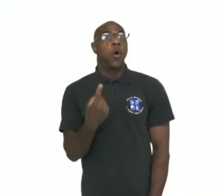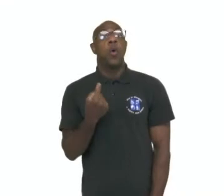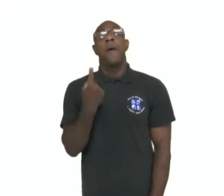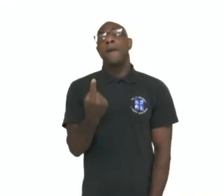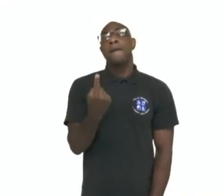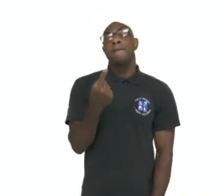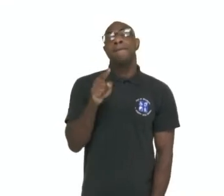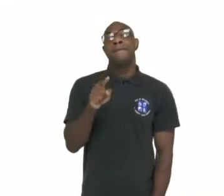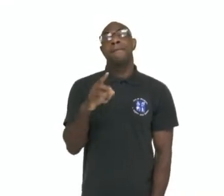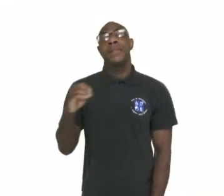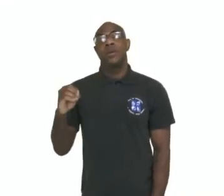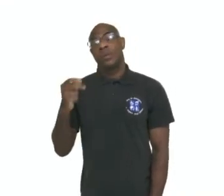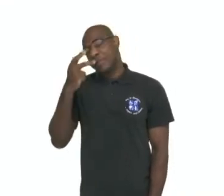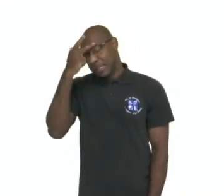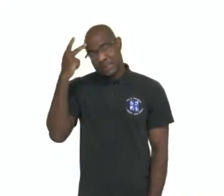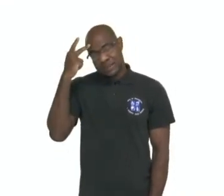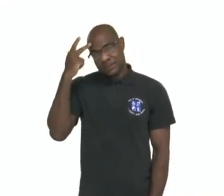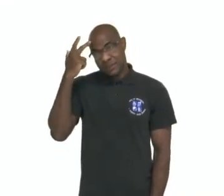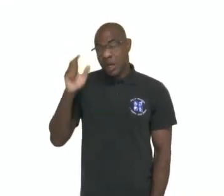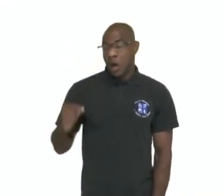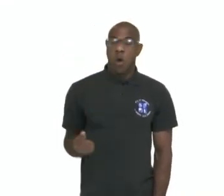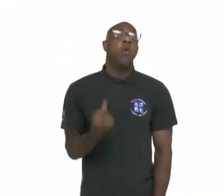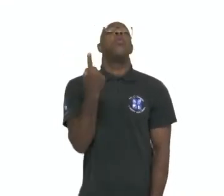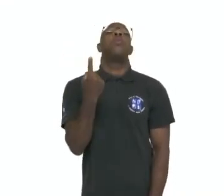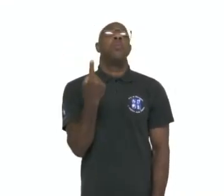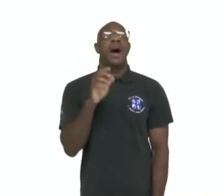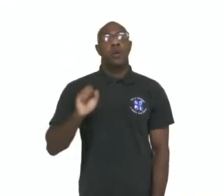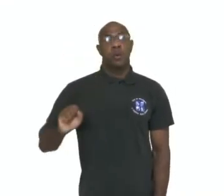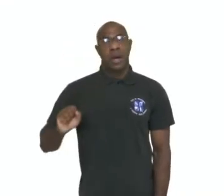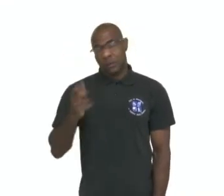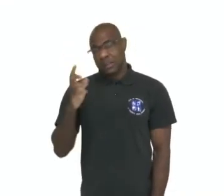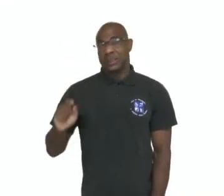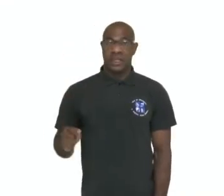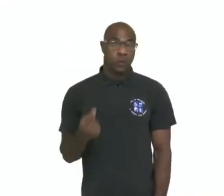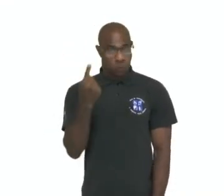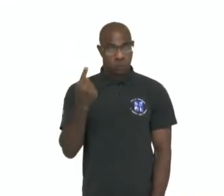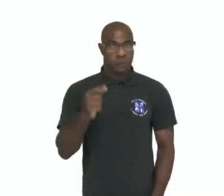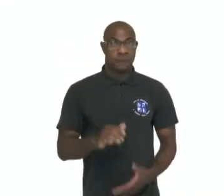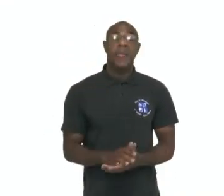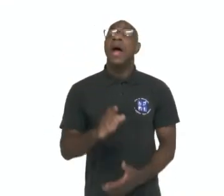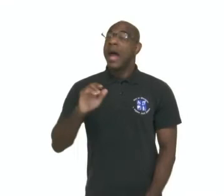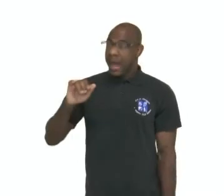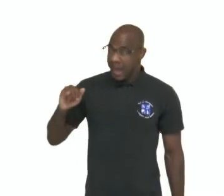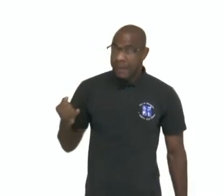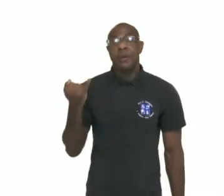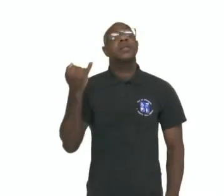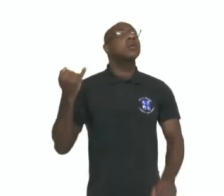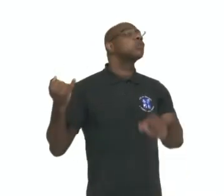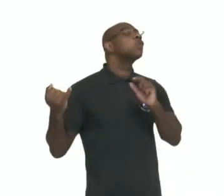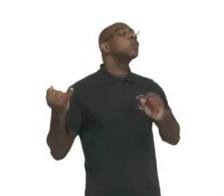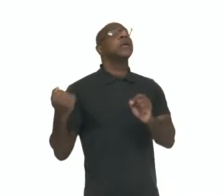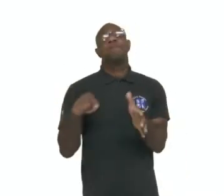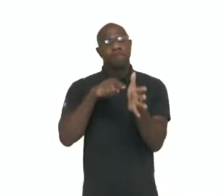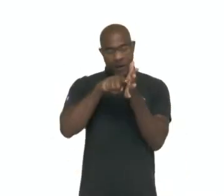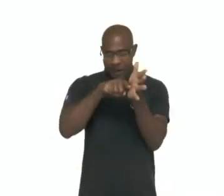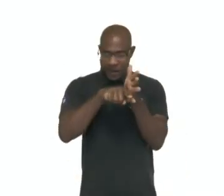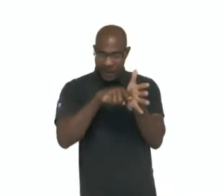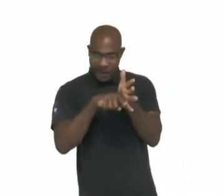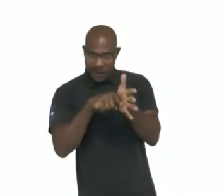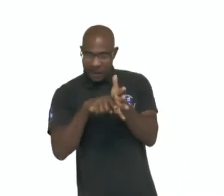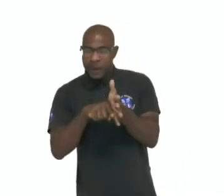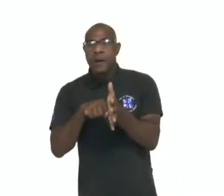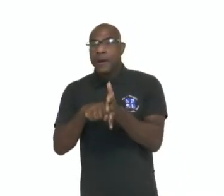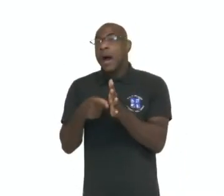1000 nascidos de indivíduos do sexo masculino. É importante a investigação